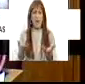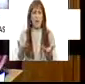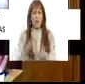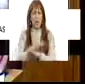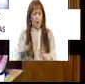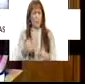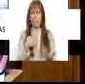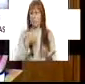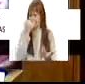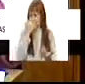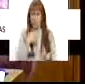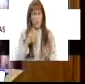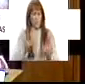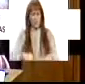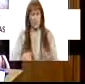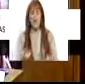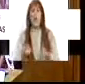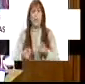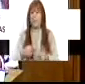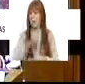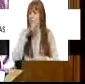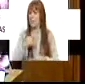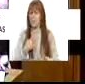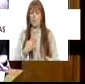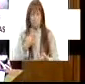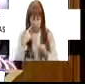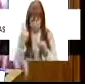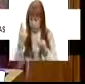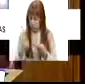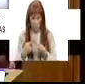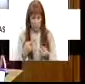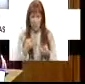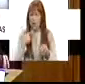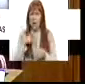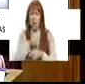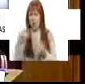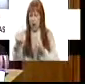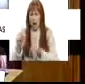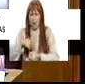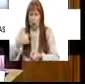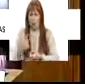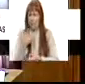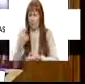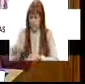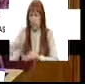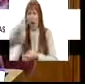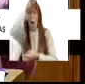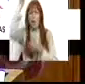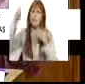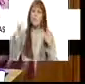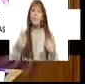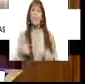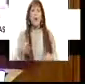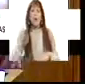acaba, gera-se um desincentivo que se traduz no quê? Muitas famílias começaram a fazer, a utilizar o seu carro individual